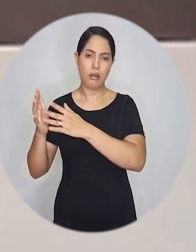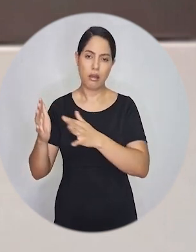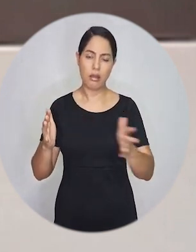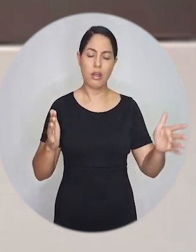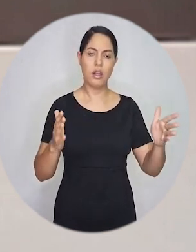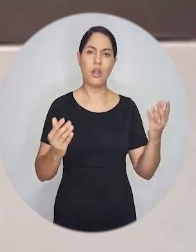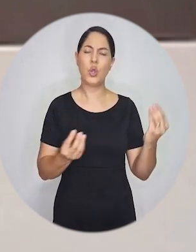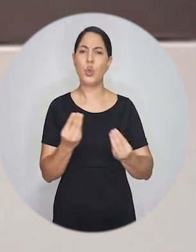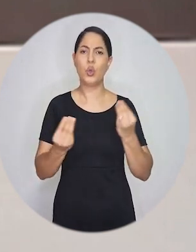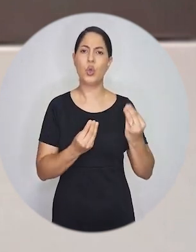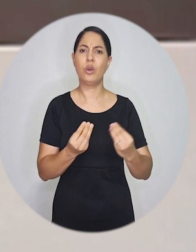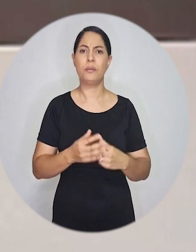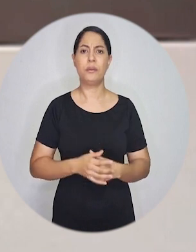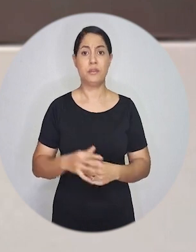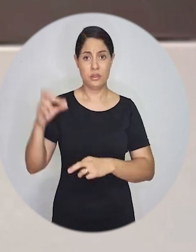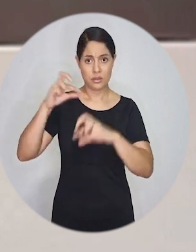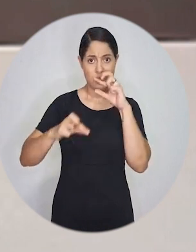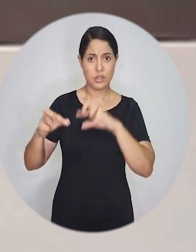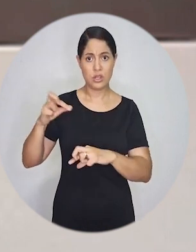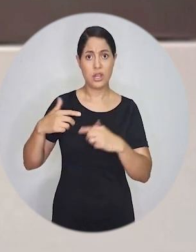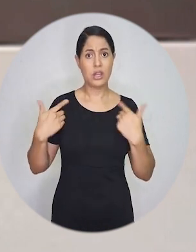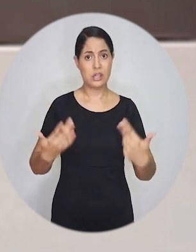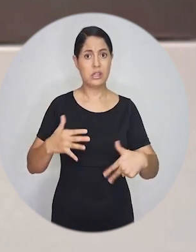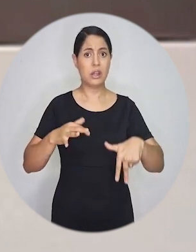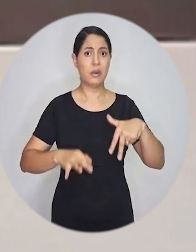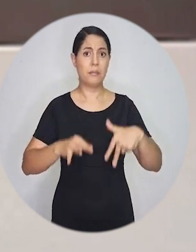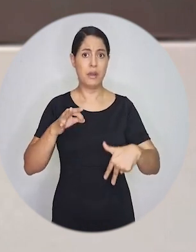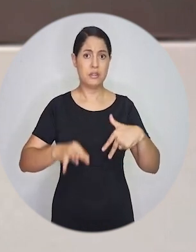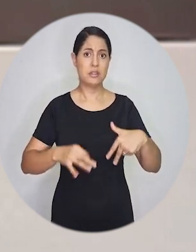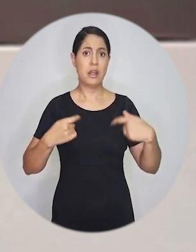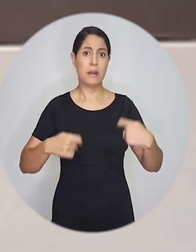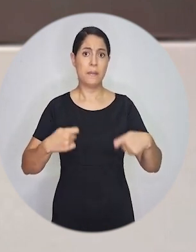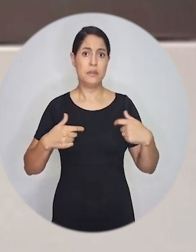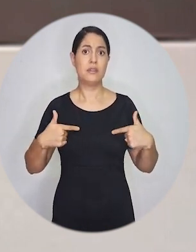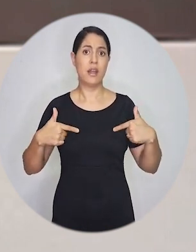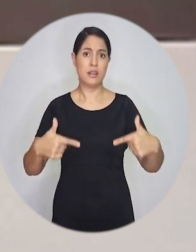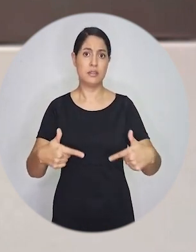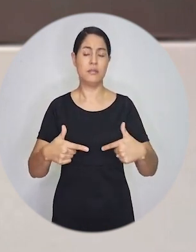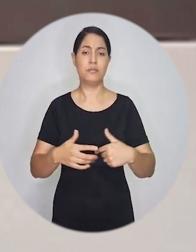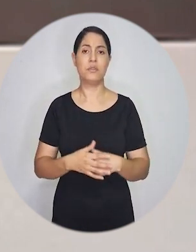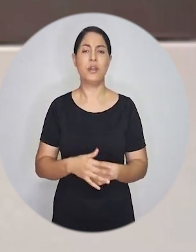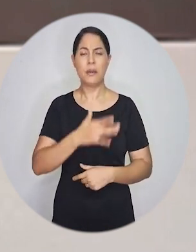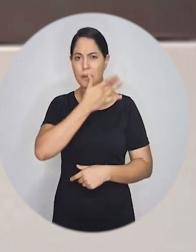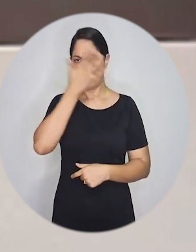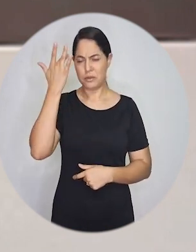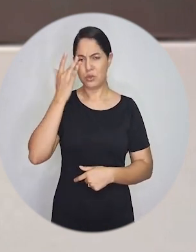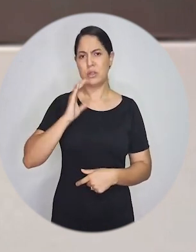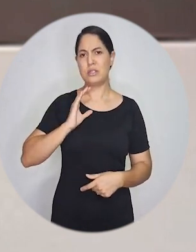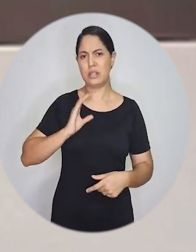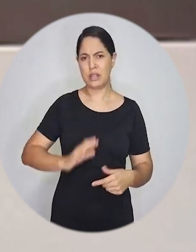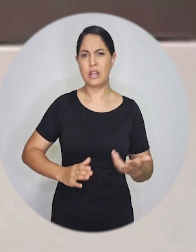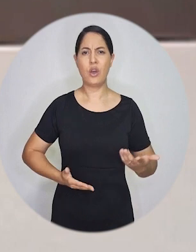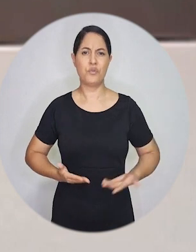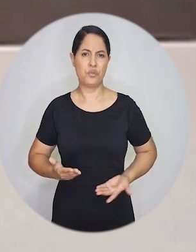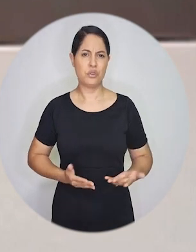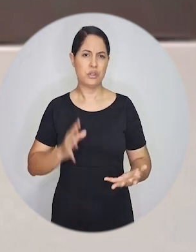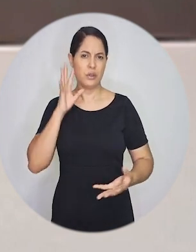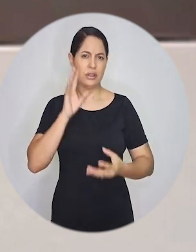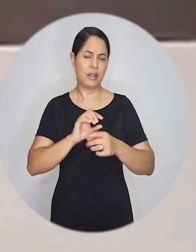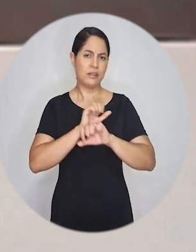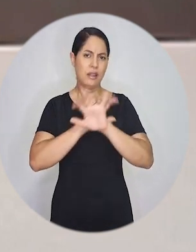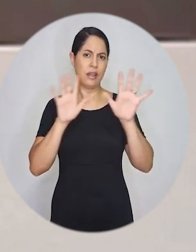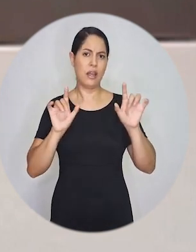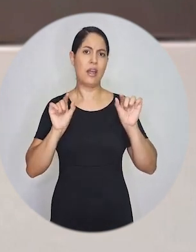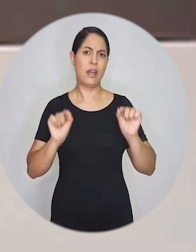sempre que se tem uma investigação, o magistrado, por vezes, precisa atuar. Então, por exemplo, para que o cidadão possa bem compreender